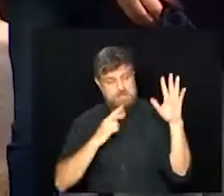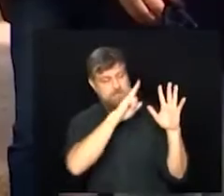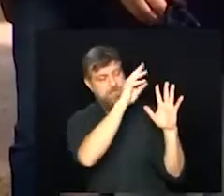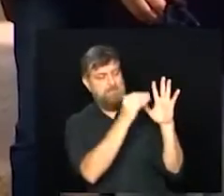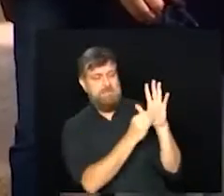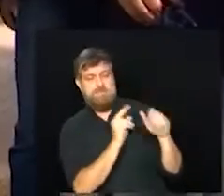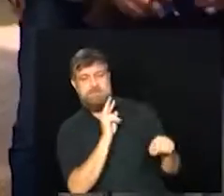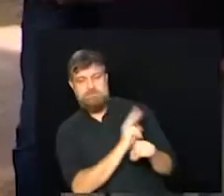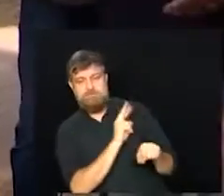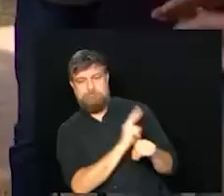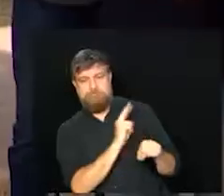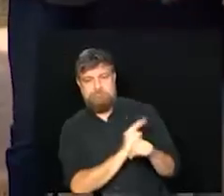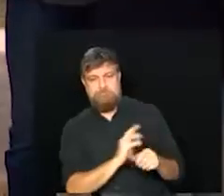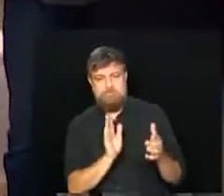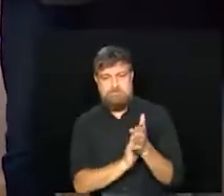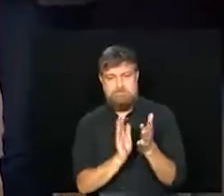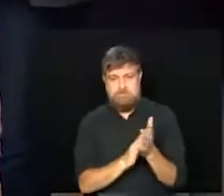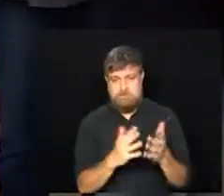ambiente.